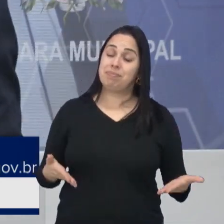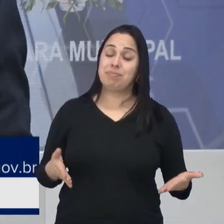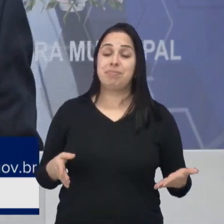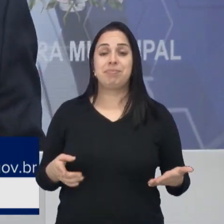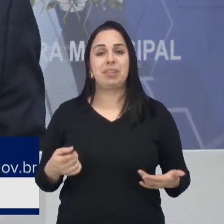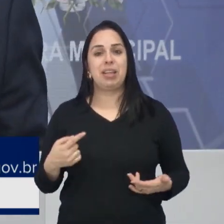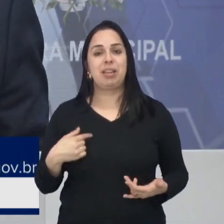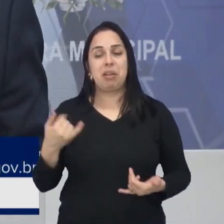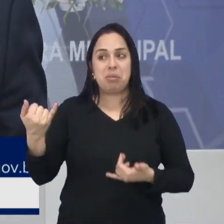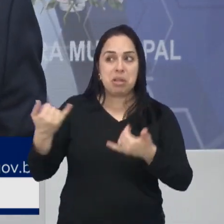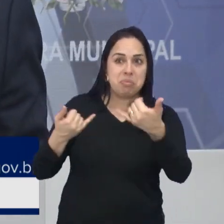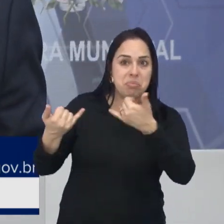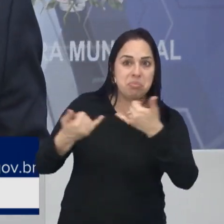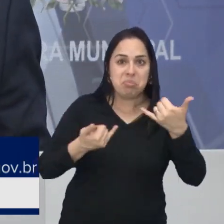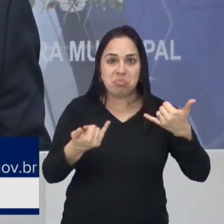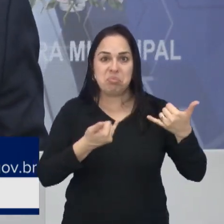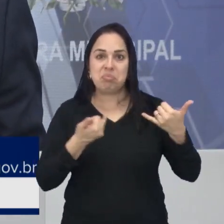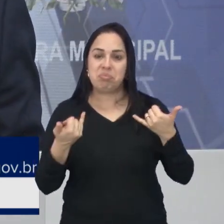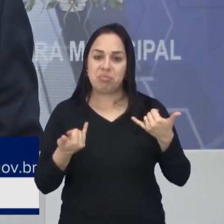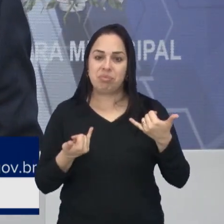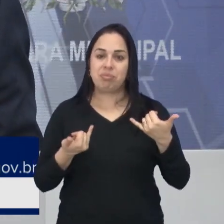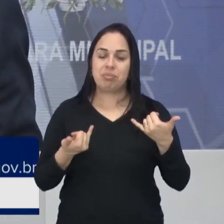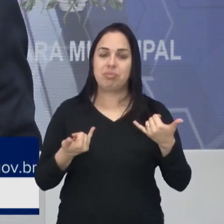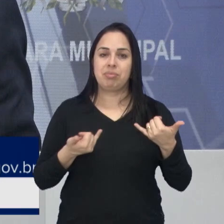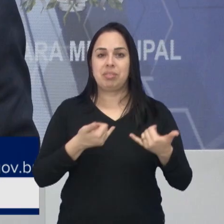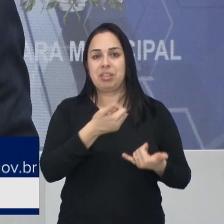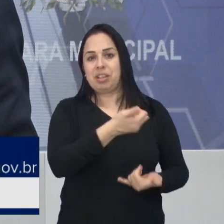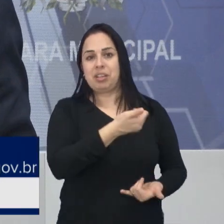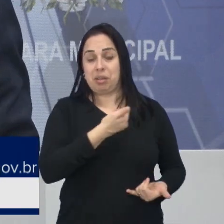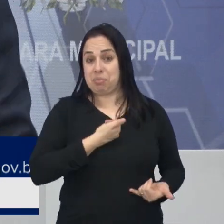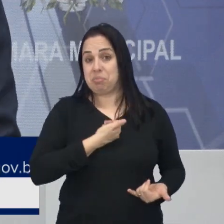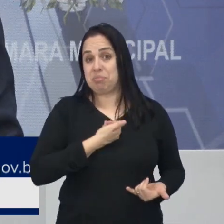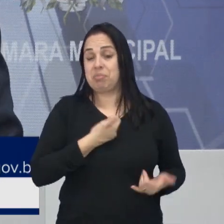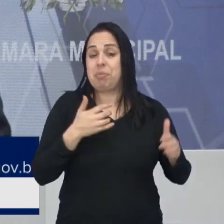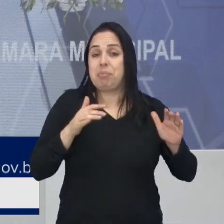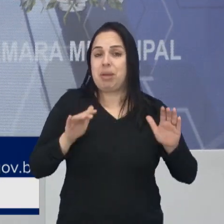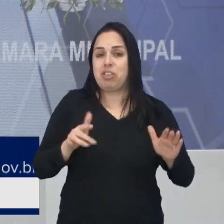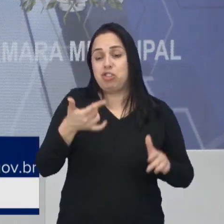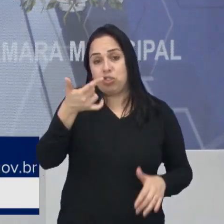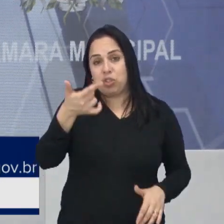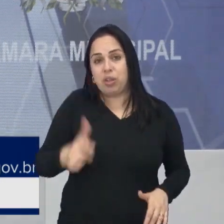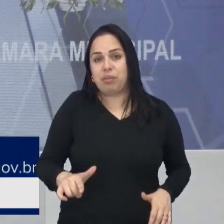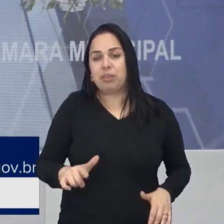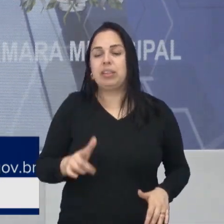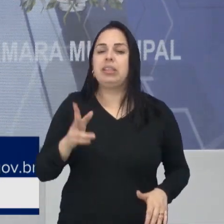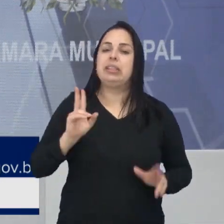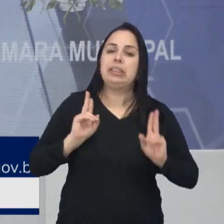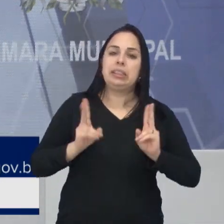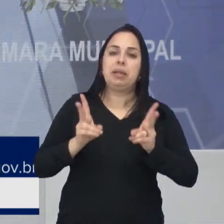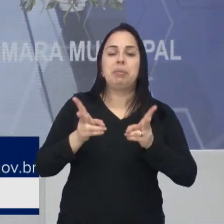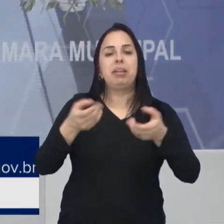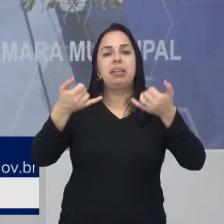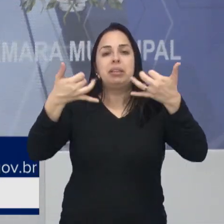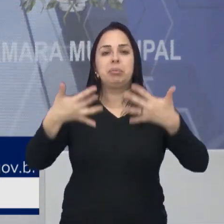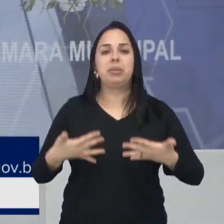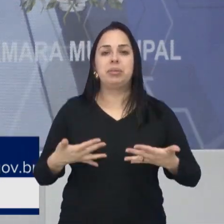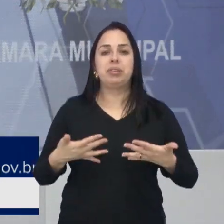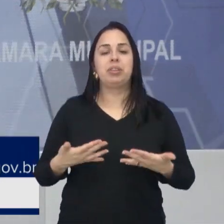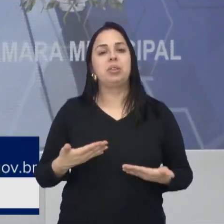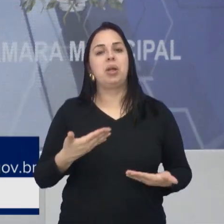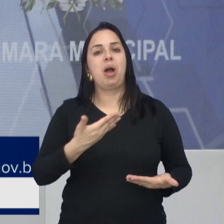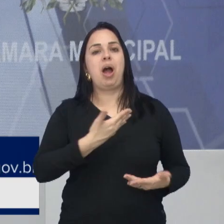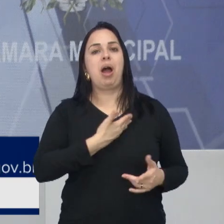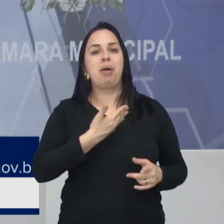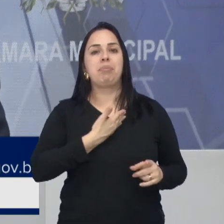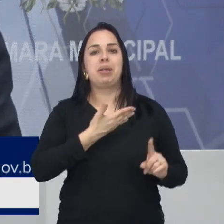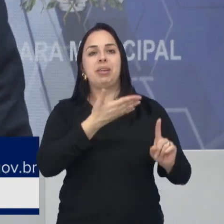que a gente escuta muitas vezes da atual administração na prefeitura. Mais uma vez, aquilo que a gente sempre fala, né, dos amigos do